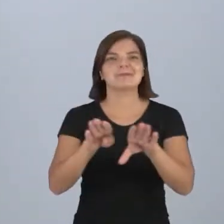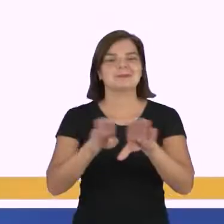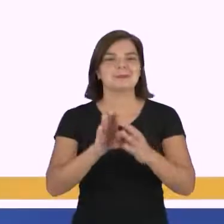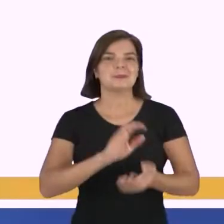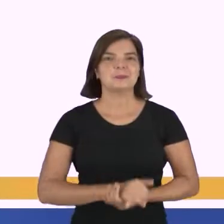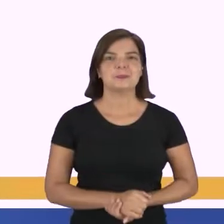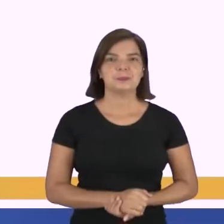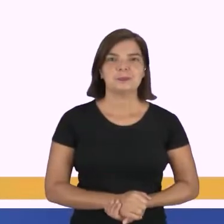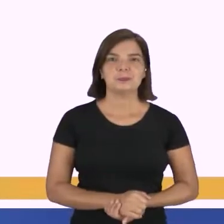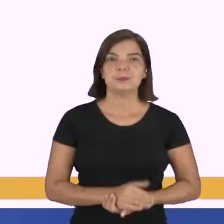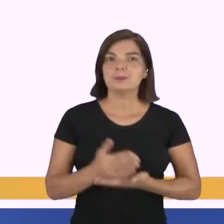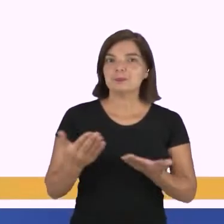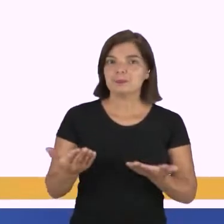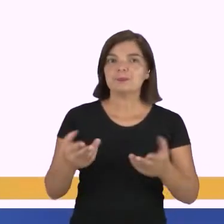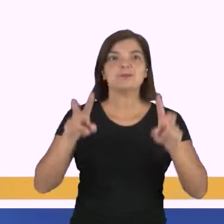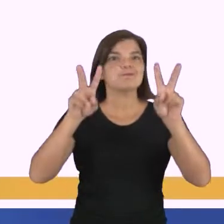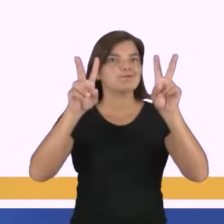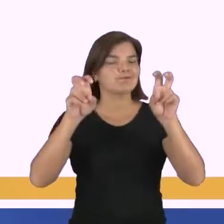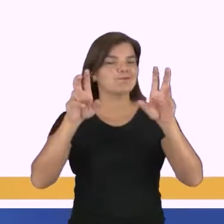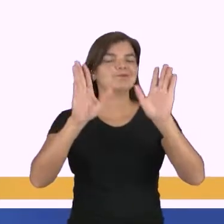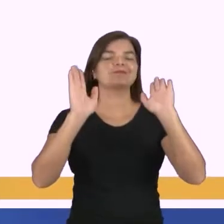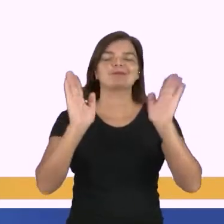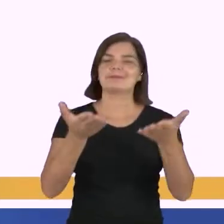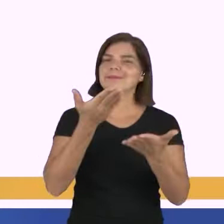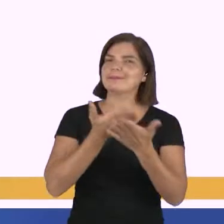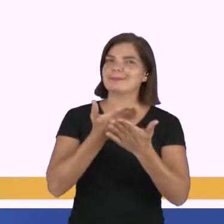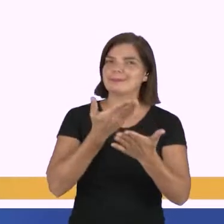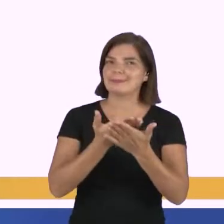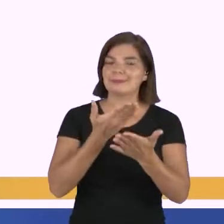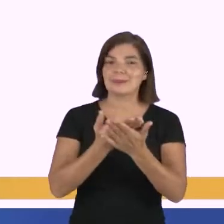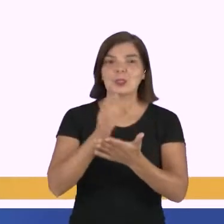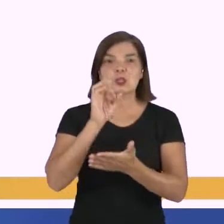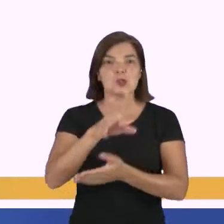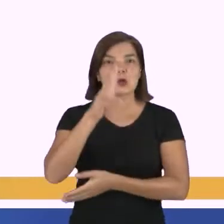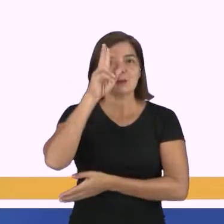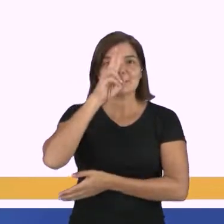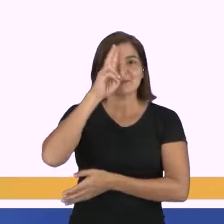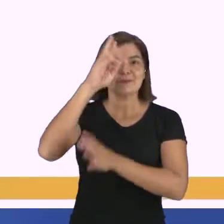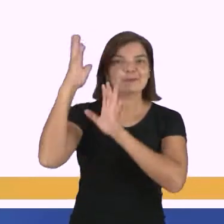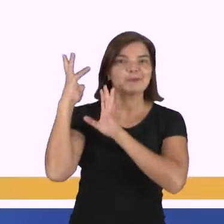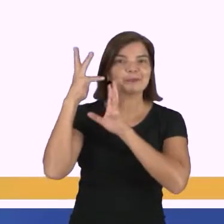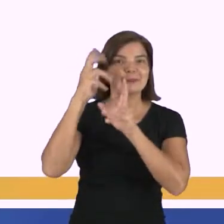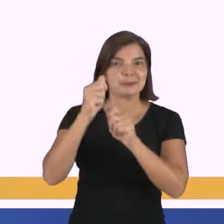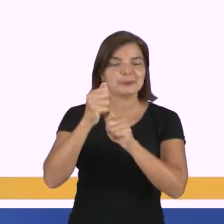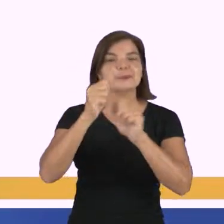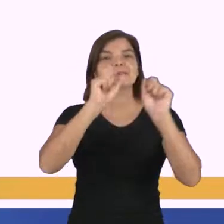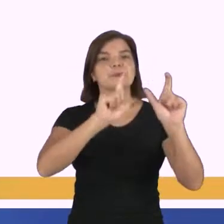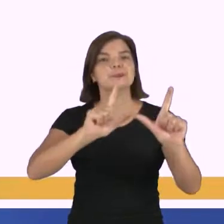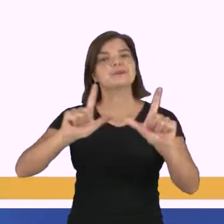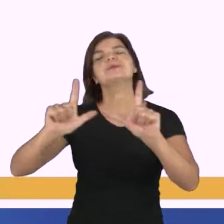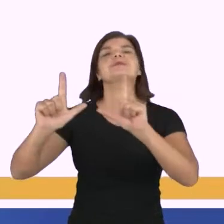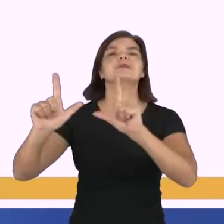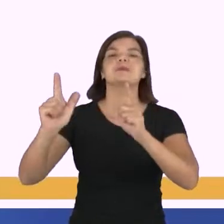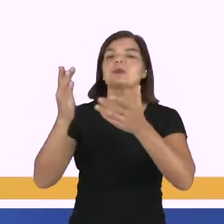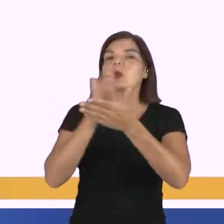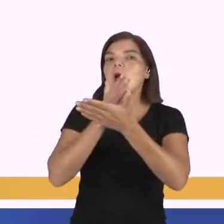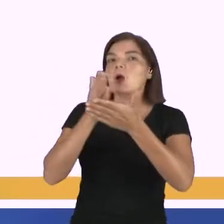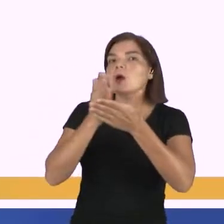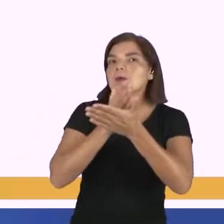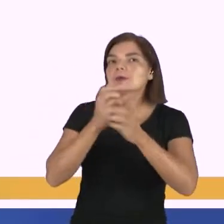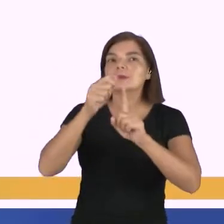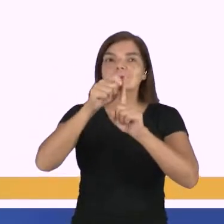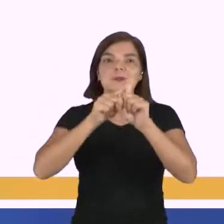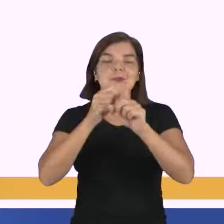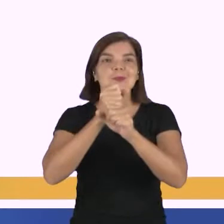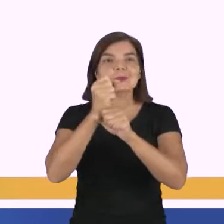celebrations. Bom, são assuntos que vocês já estudaram, então a gente vai apenas relembrar, ok? Aí na tela vocês acompanham alguns dos meses